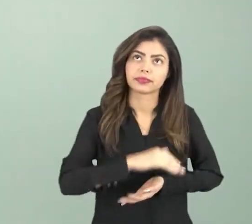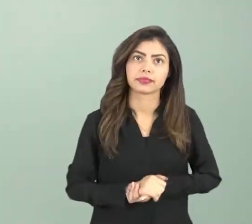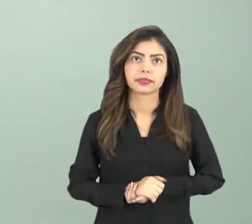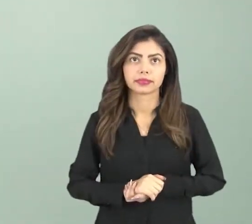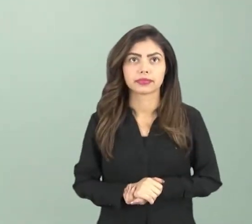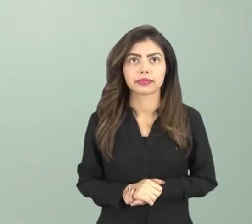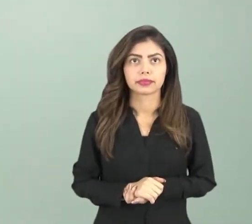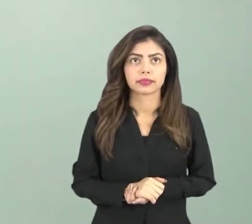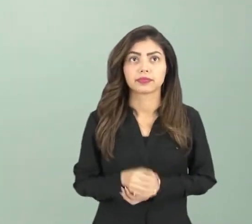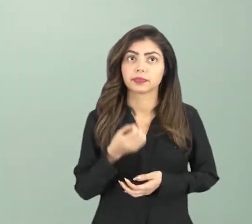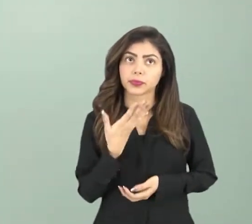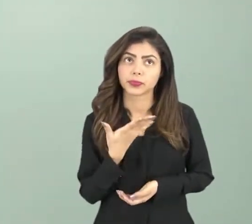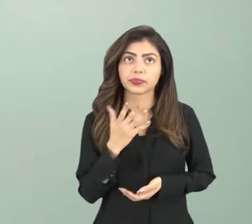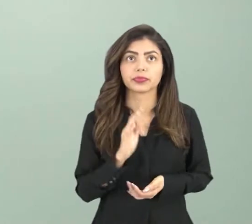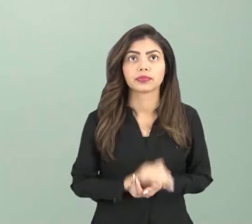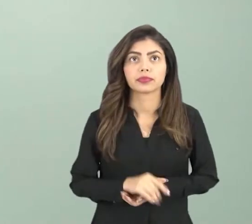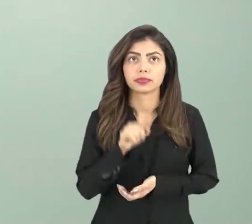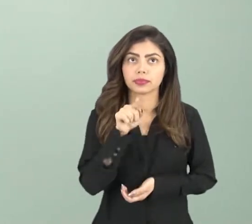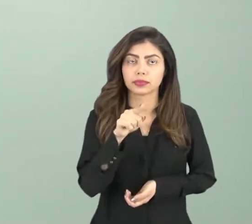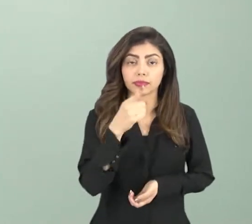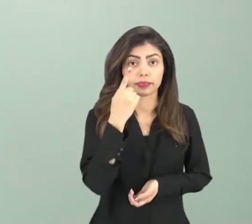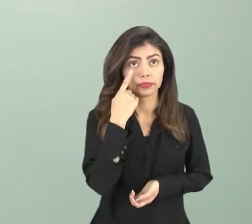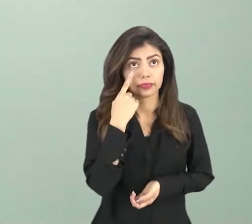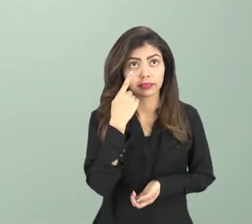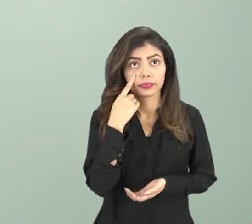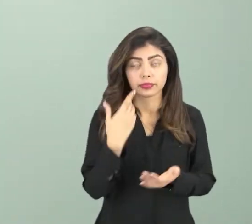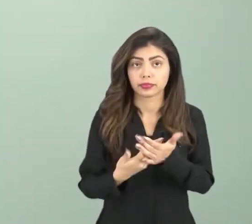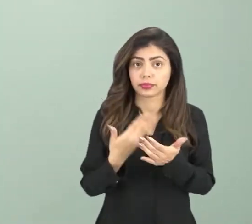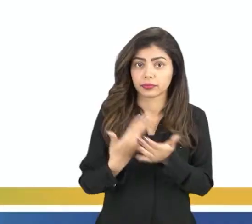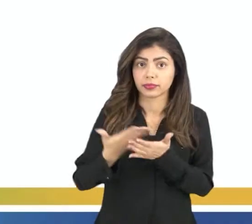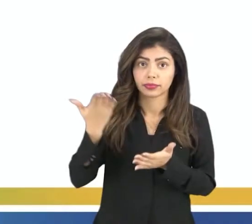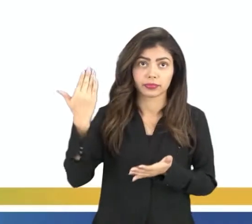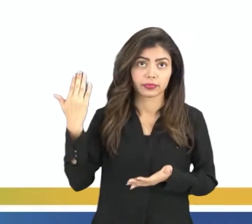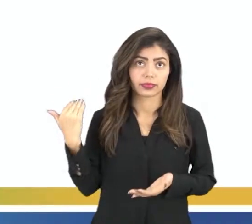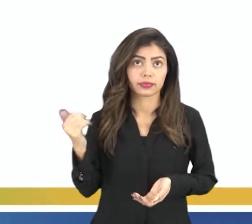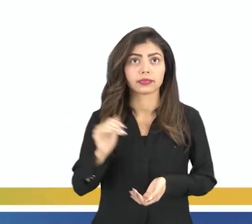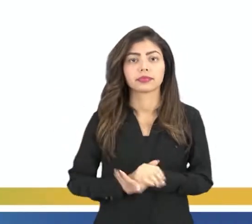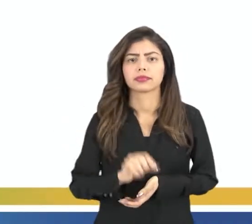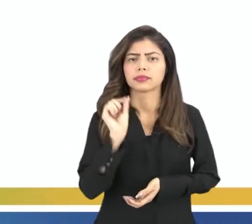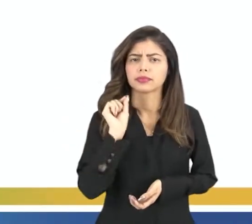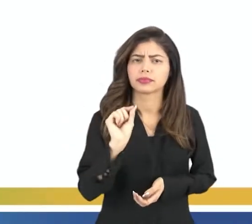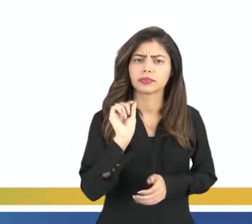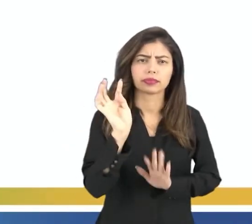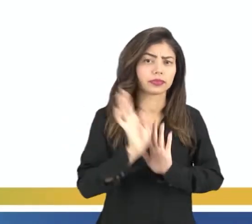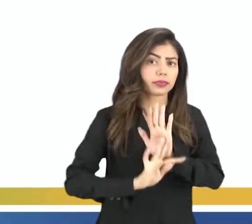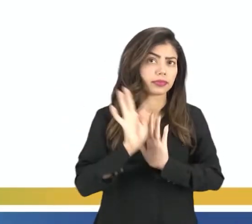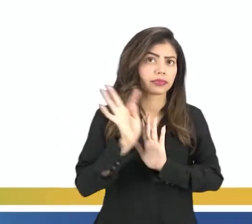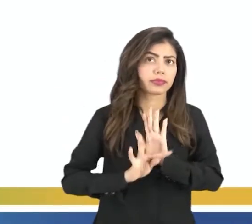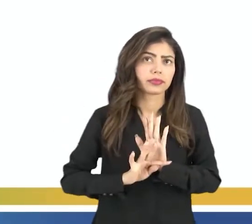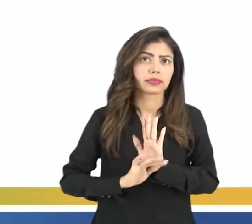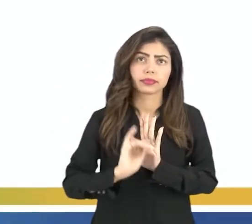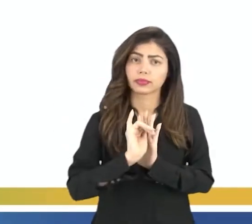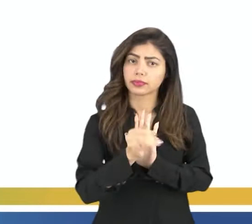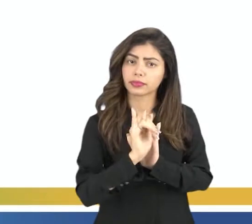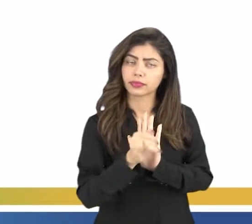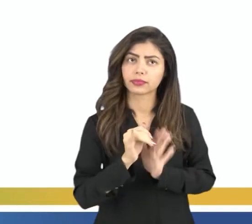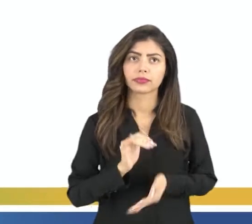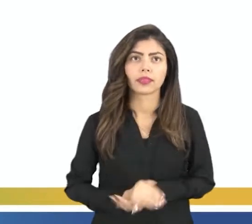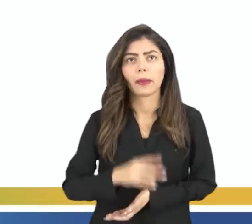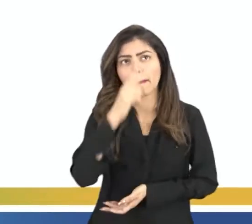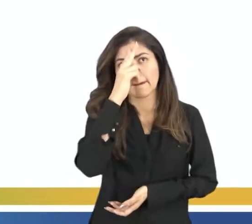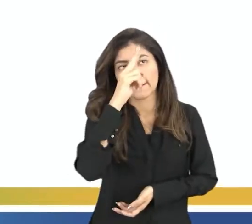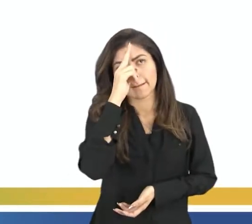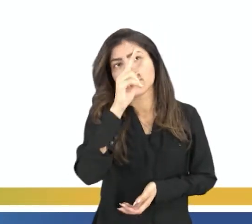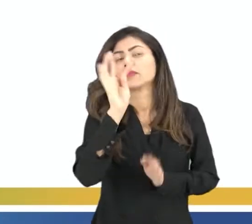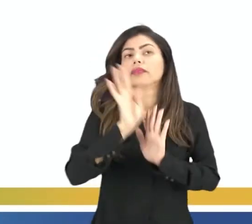gente? Bem, vocês já viram aqui, a aula passada, sobre o que é o texto narrativo e o que é o conto. Vamos relembrar? O